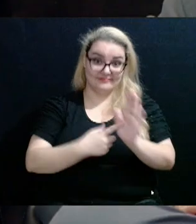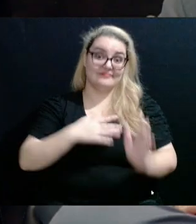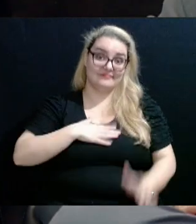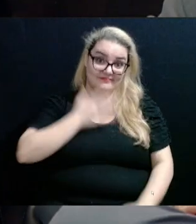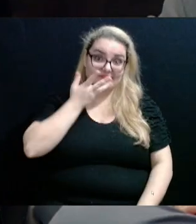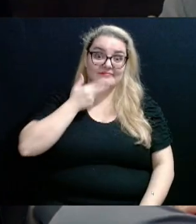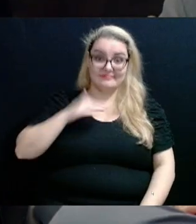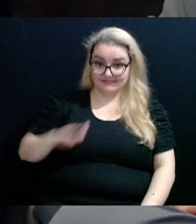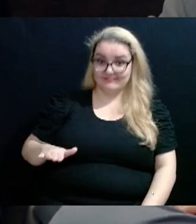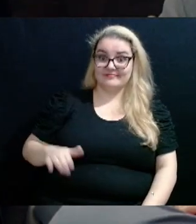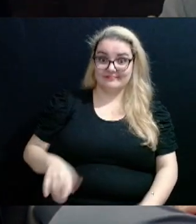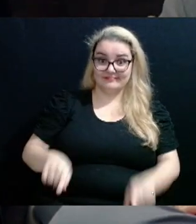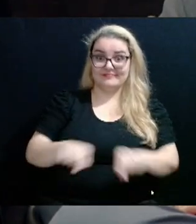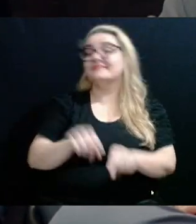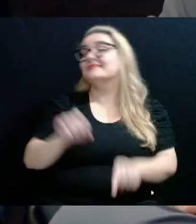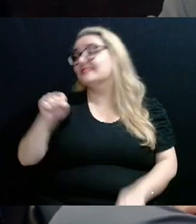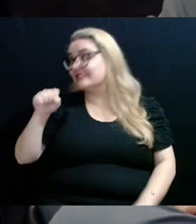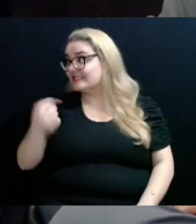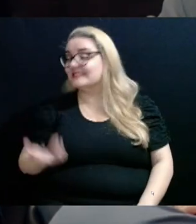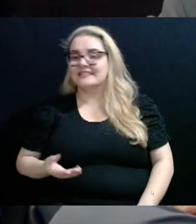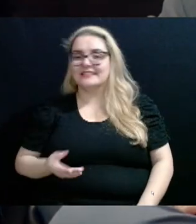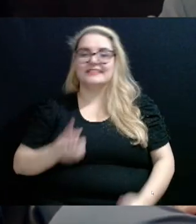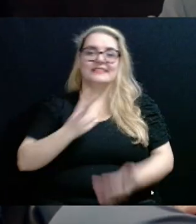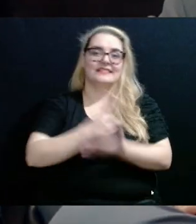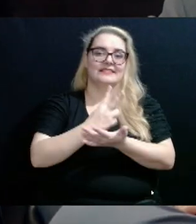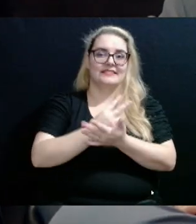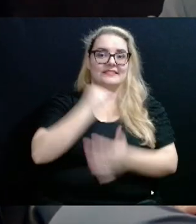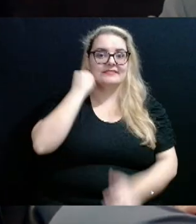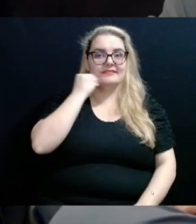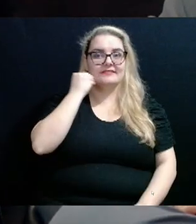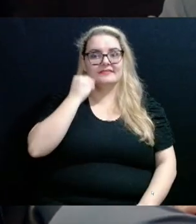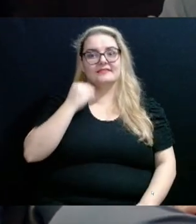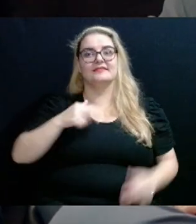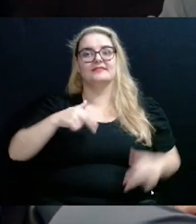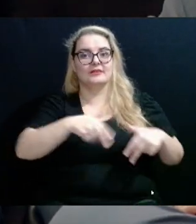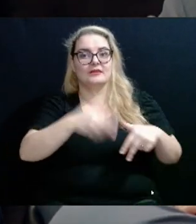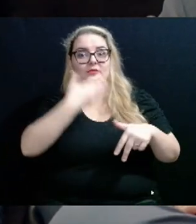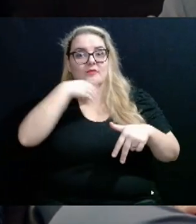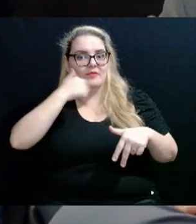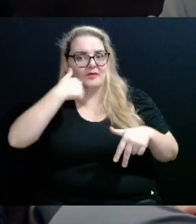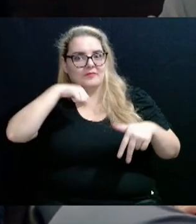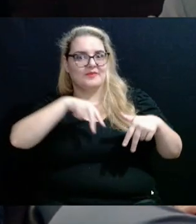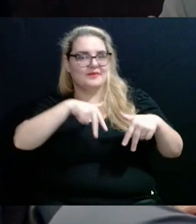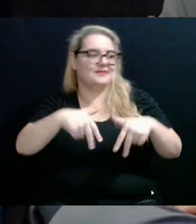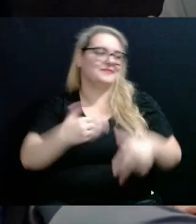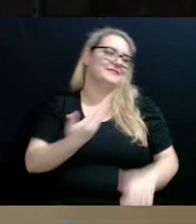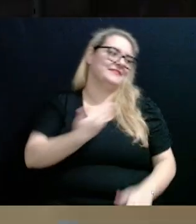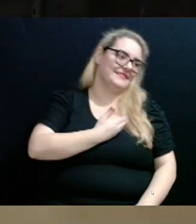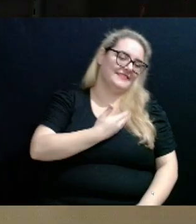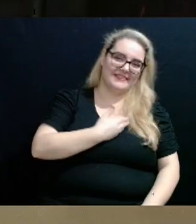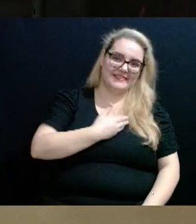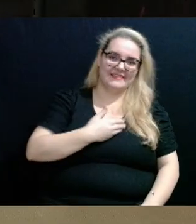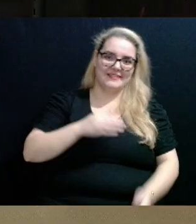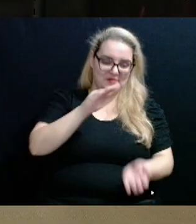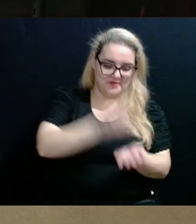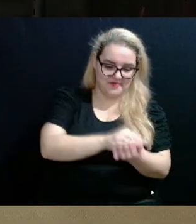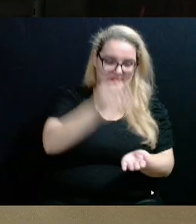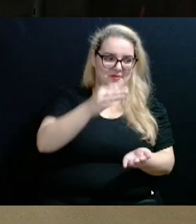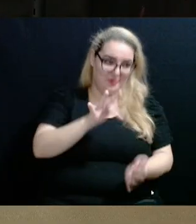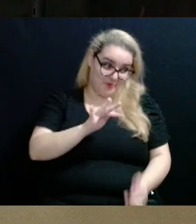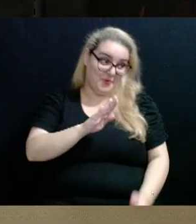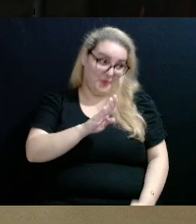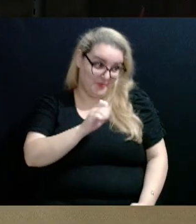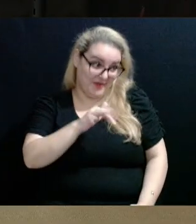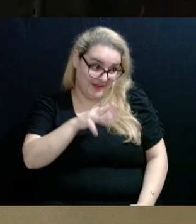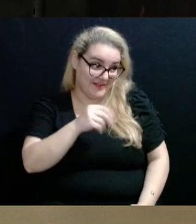uma experiência sair com meu pai, com a minha mãe, com meus amigos, bater aquele bafo que você mencionou. Sim. E